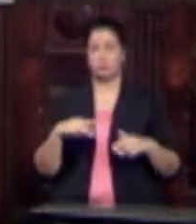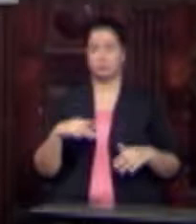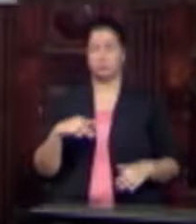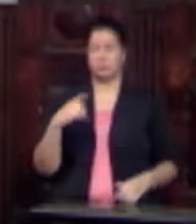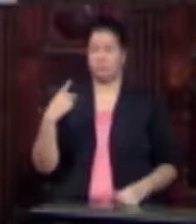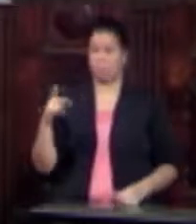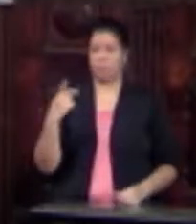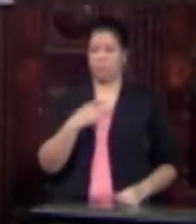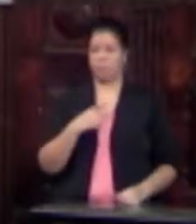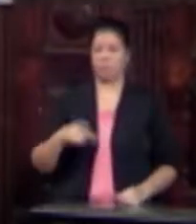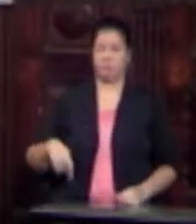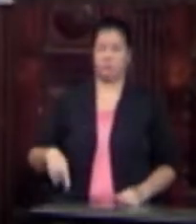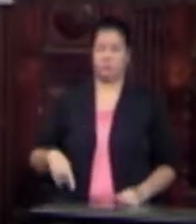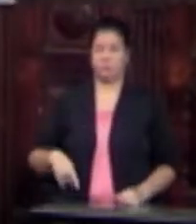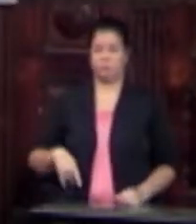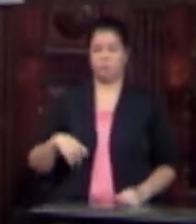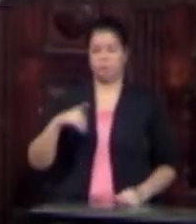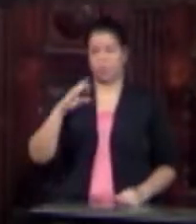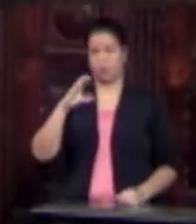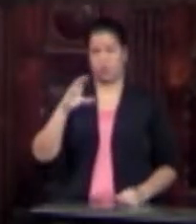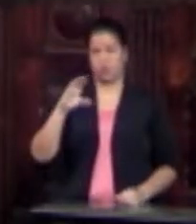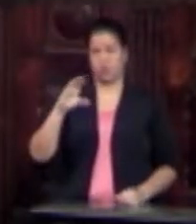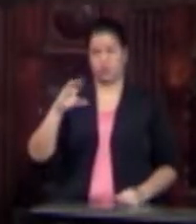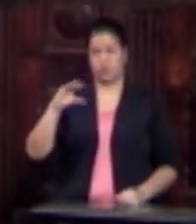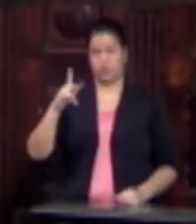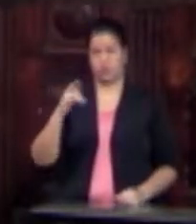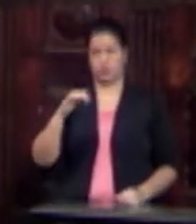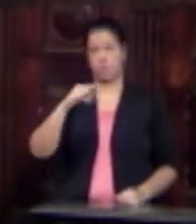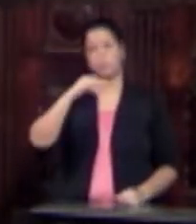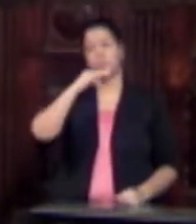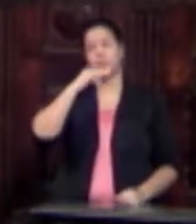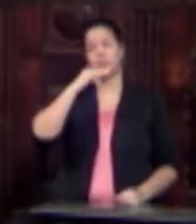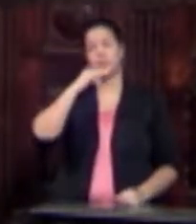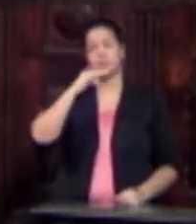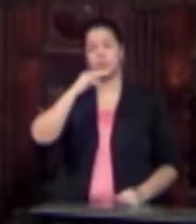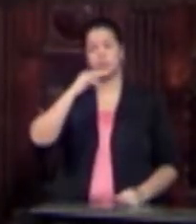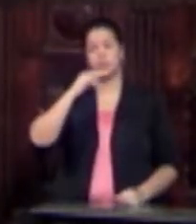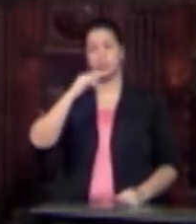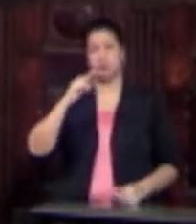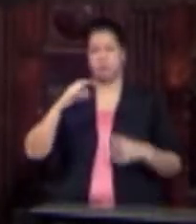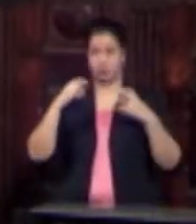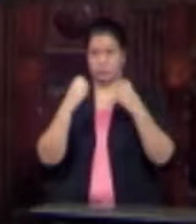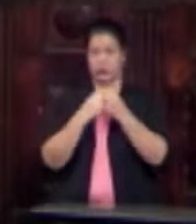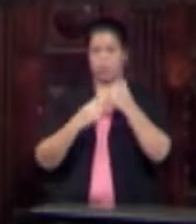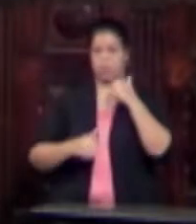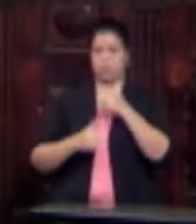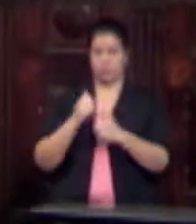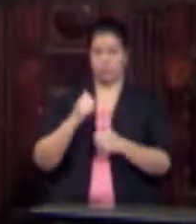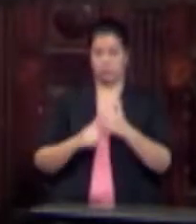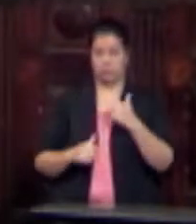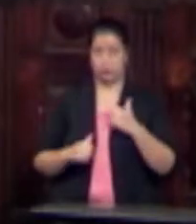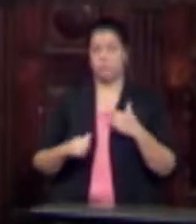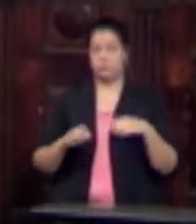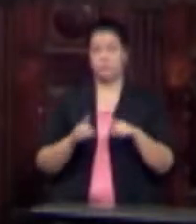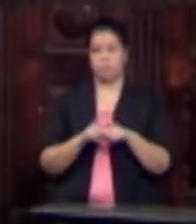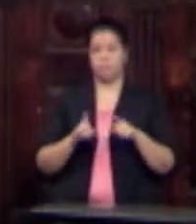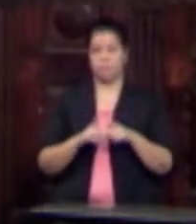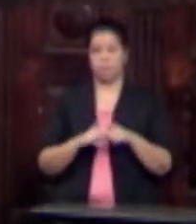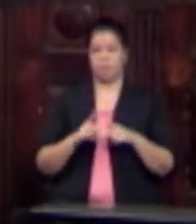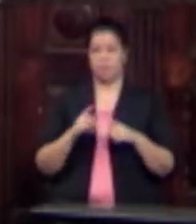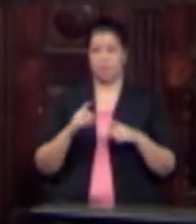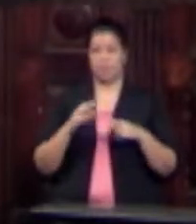presidida pelo deputado Chiquinho, da Comissão de Esportes, realizada